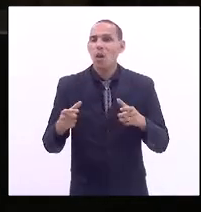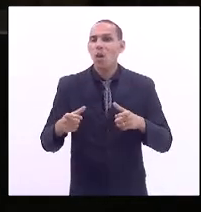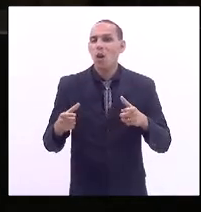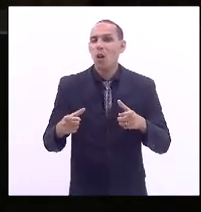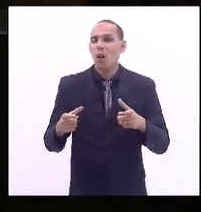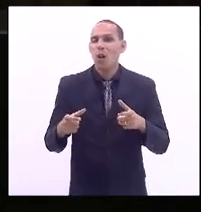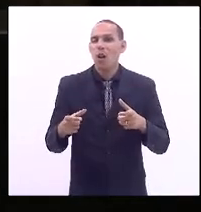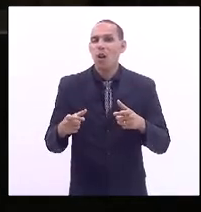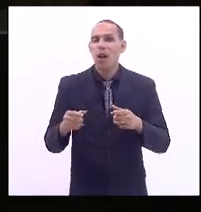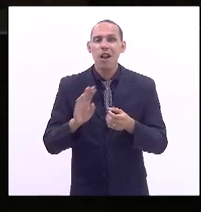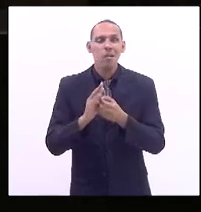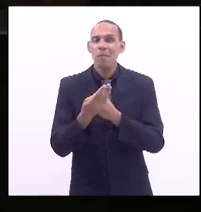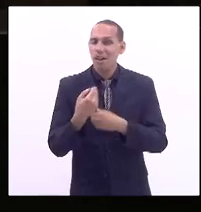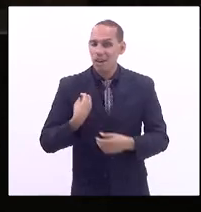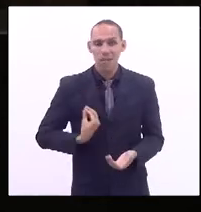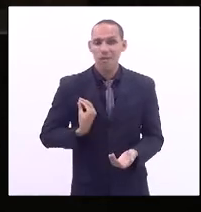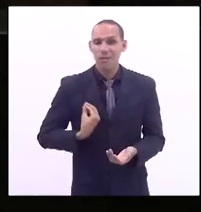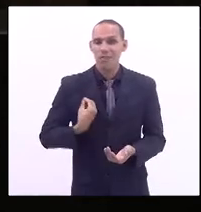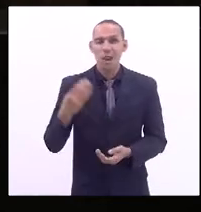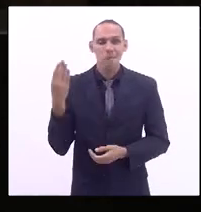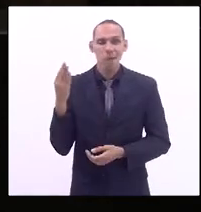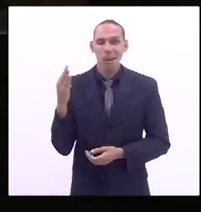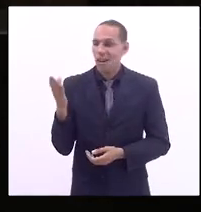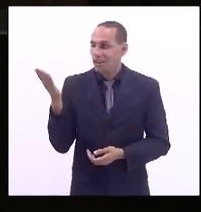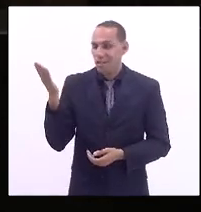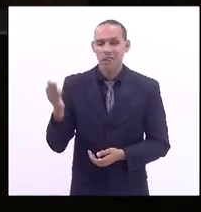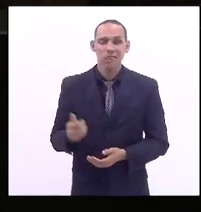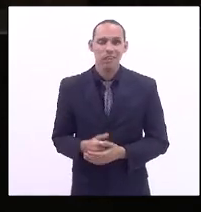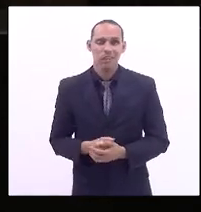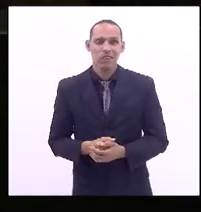no bairro onde eu moro Botafogo